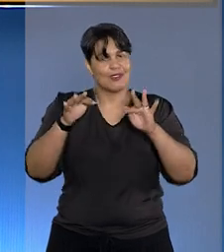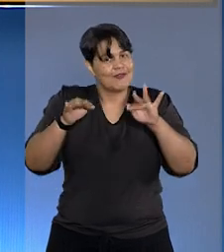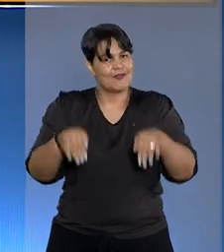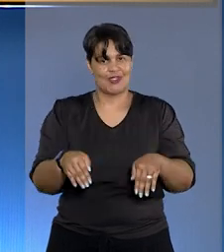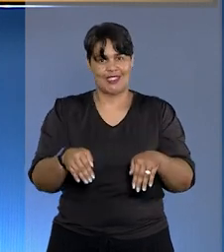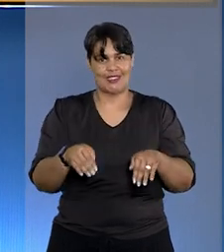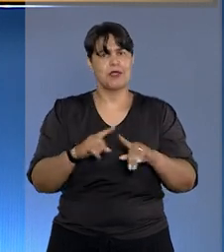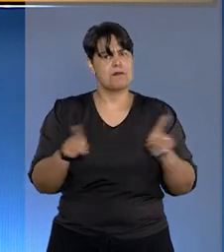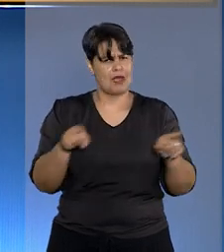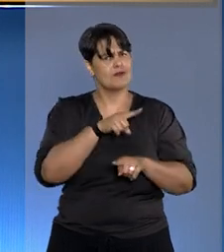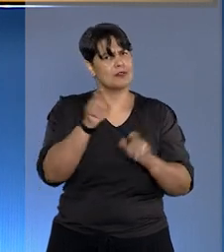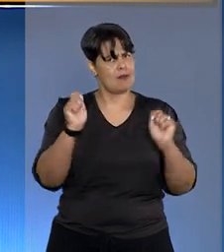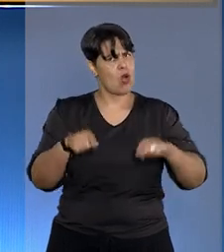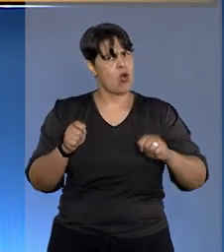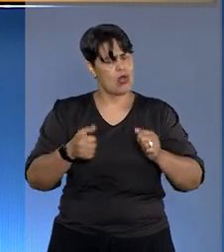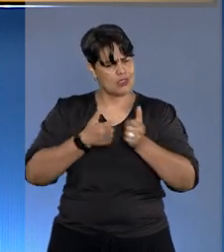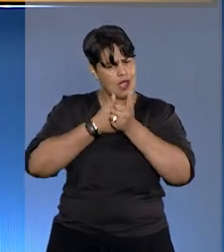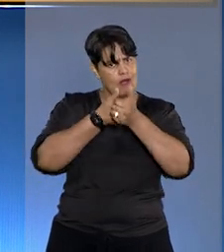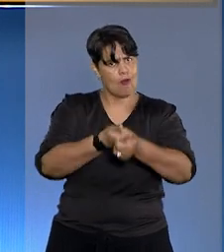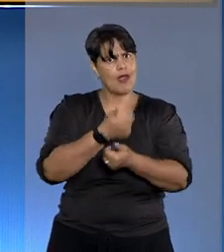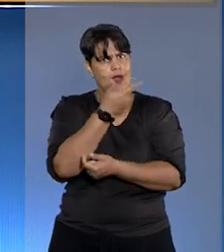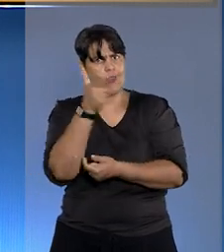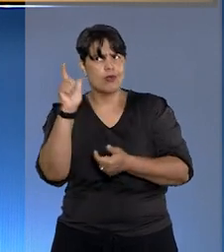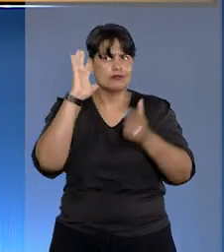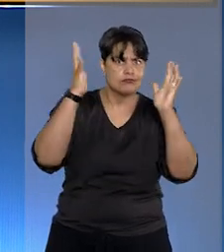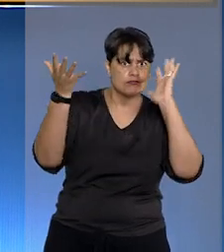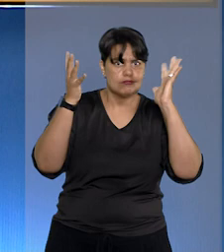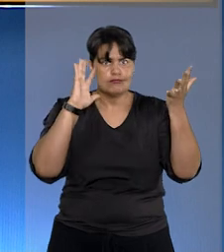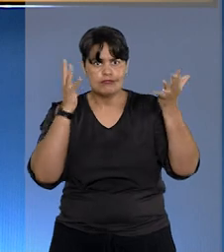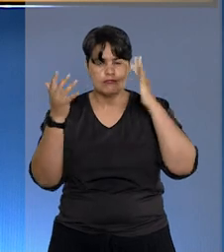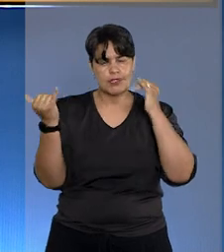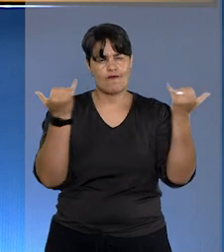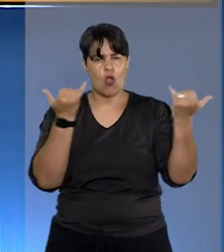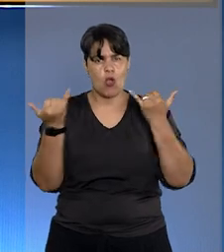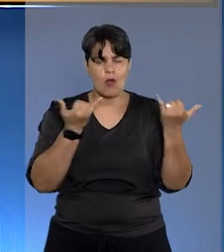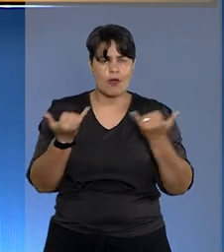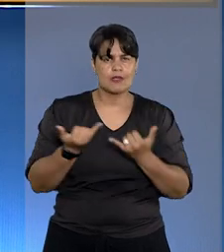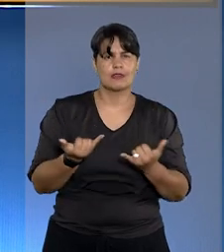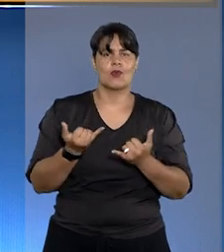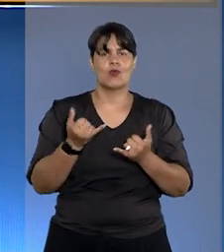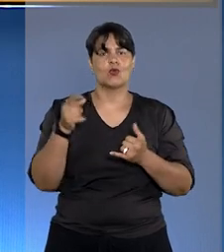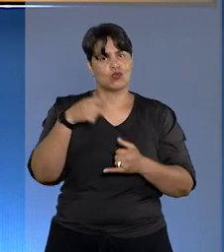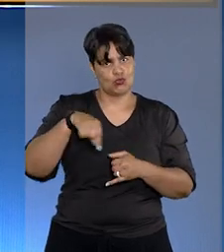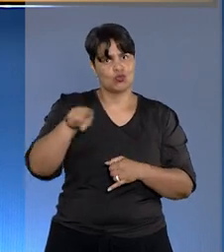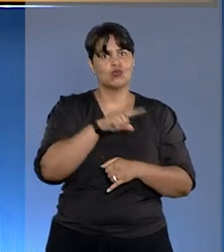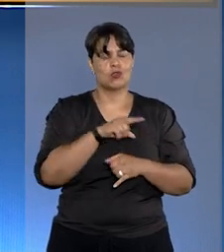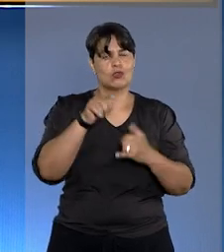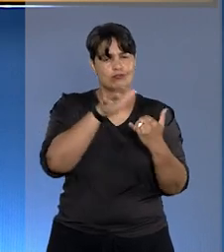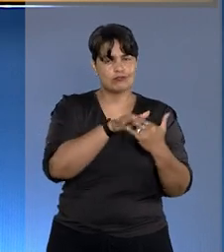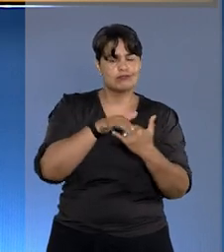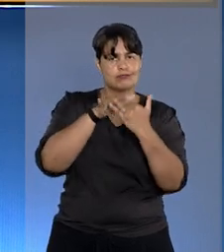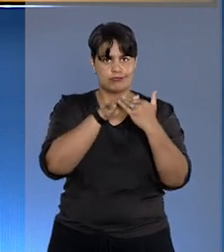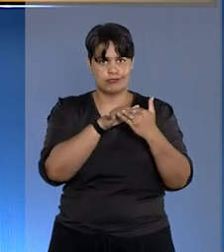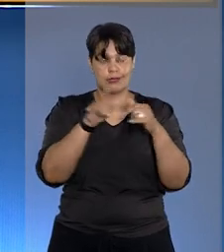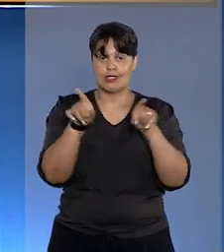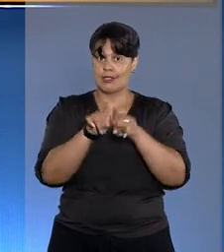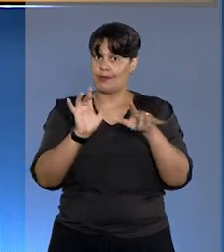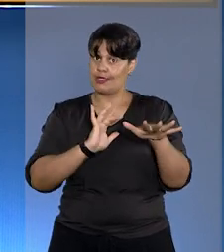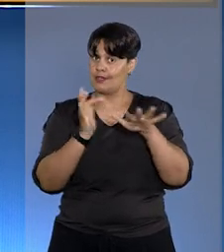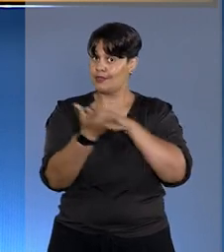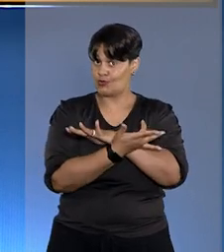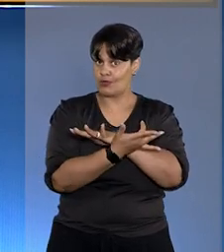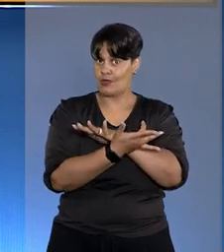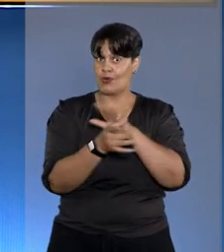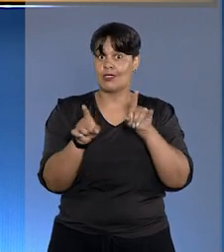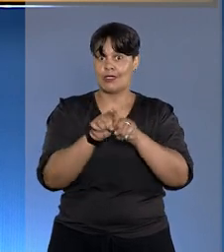no fim, mas você pode acompanhar outras decisões e informações do tribunal no nosso canal do YouTube, nas redes